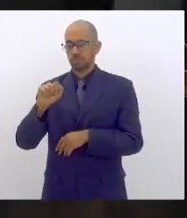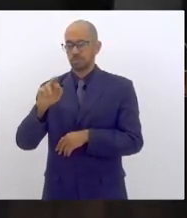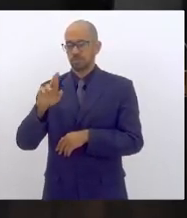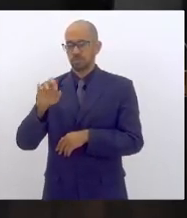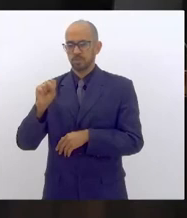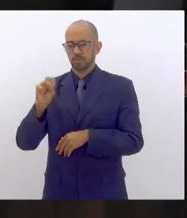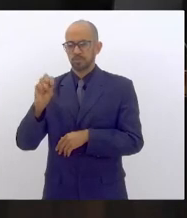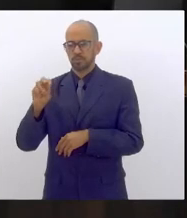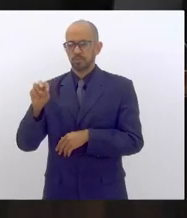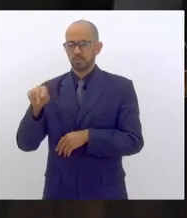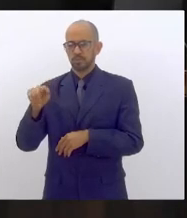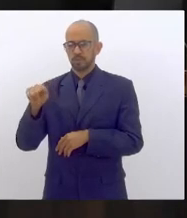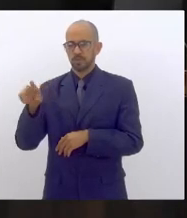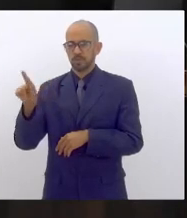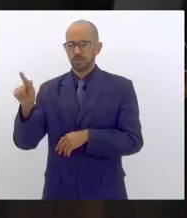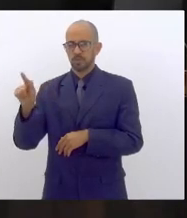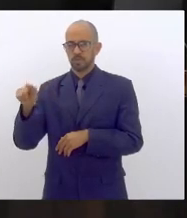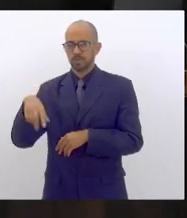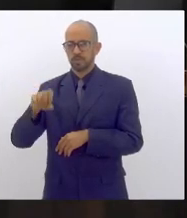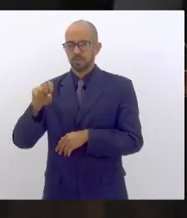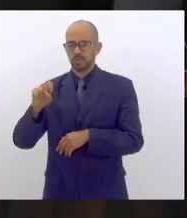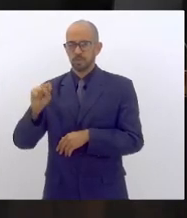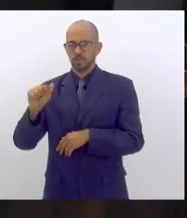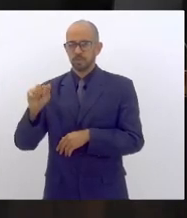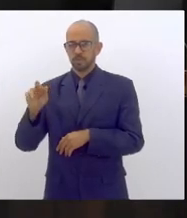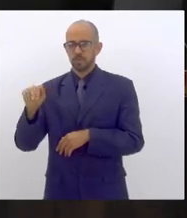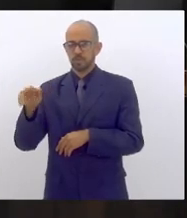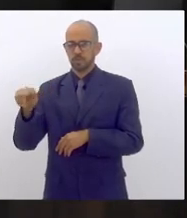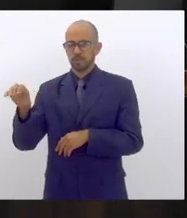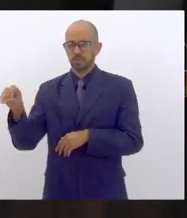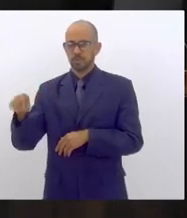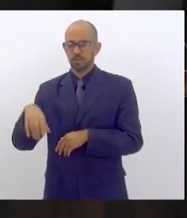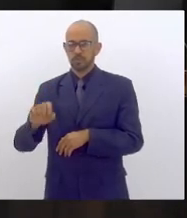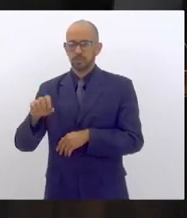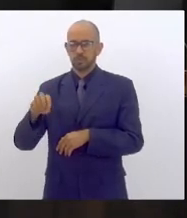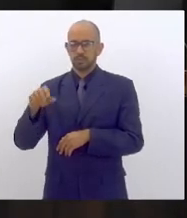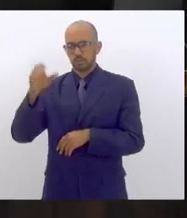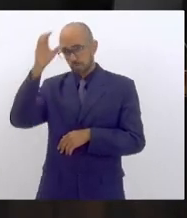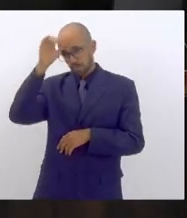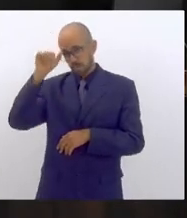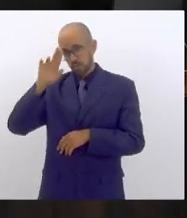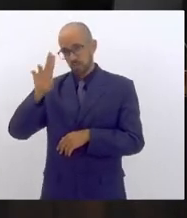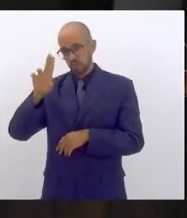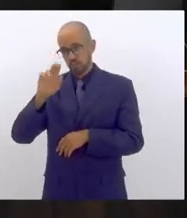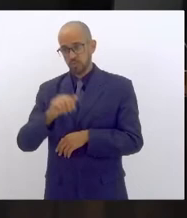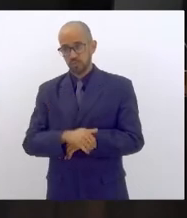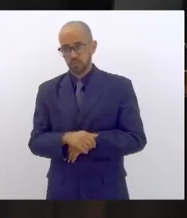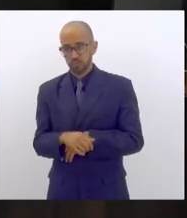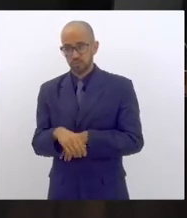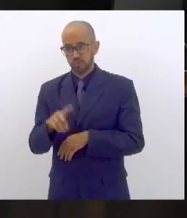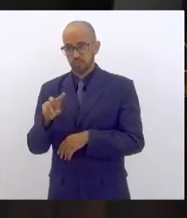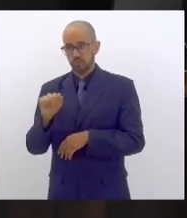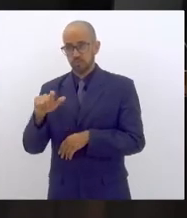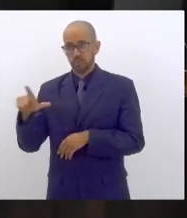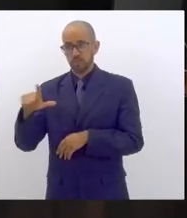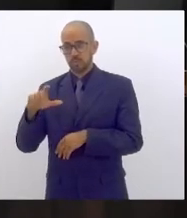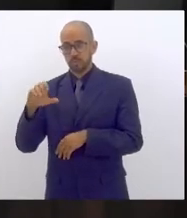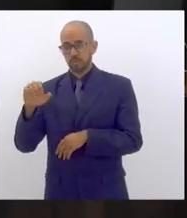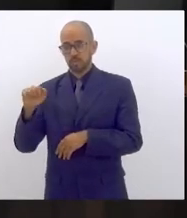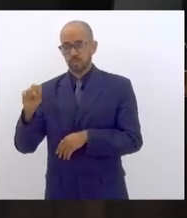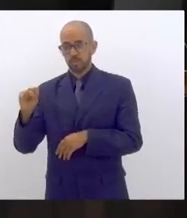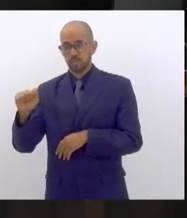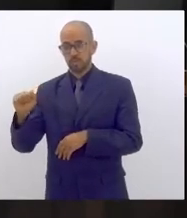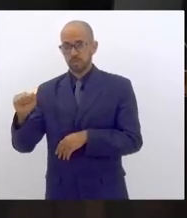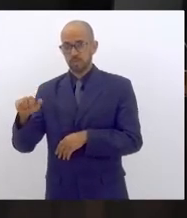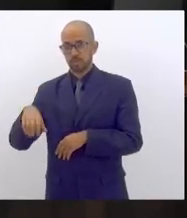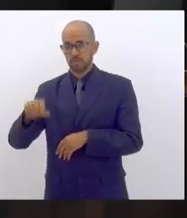Samuel Malafaia, Sérgio Loubach, Tiago Pampolha, Tia Ju, Patriota, Tia Ju, Valdo Ceasa